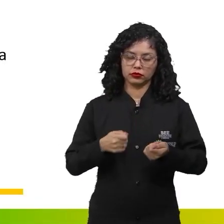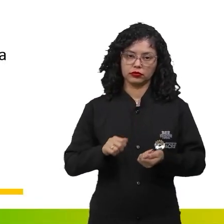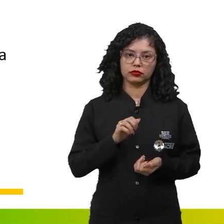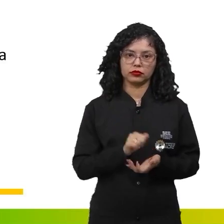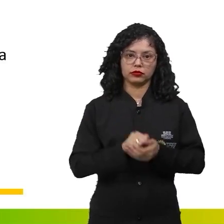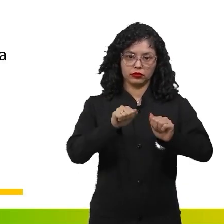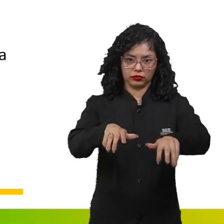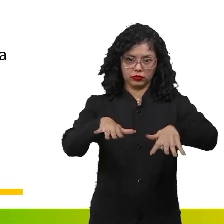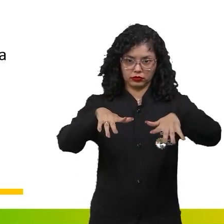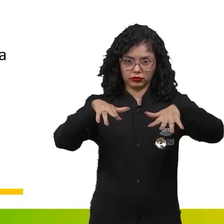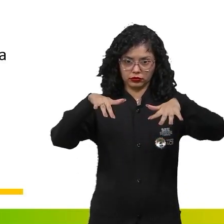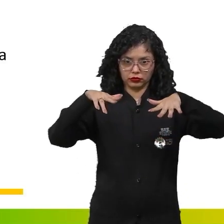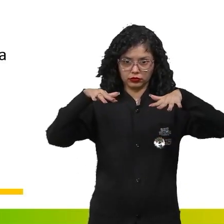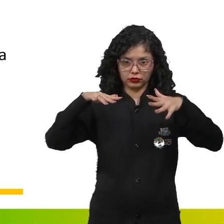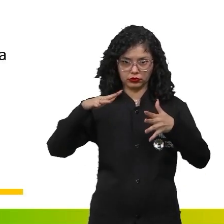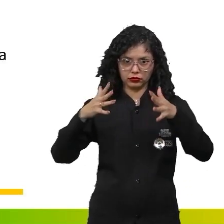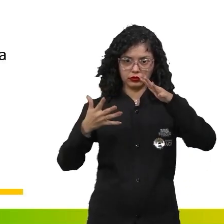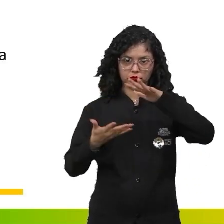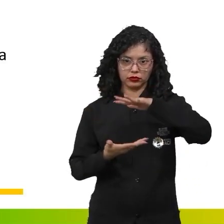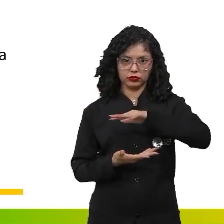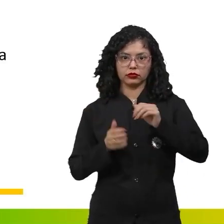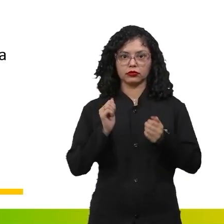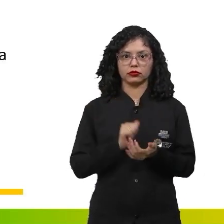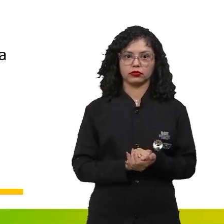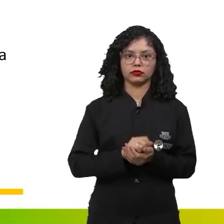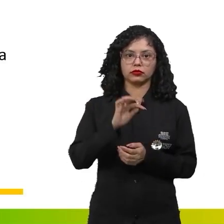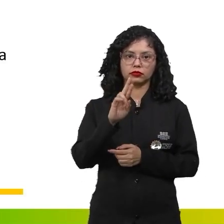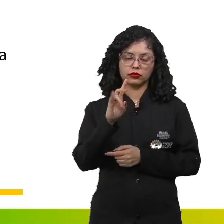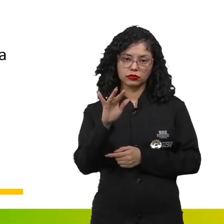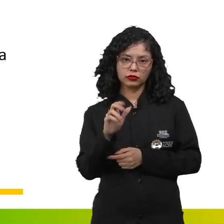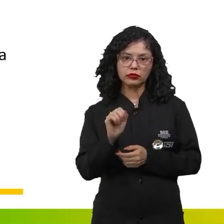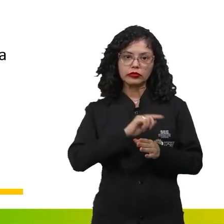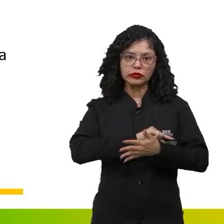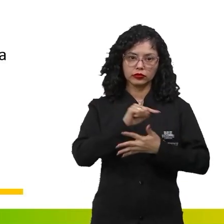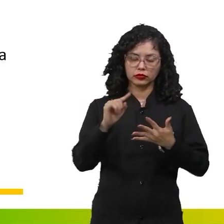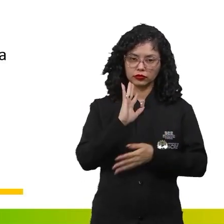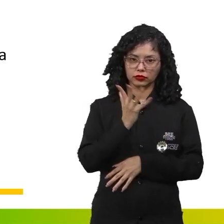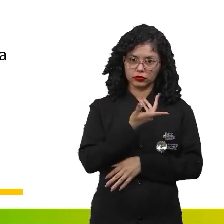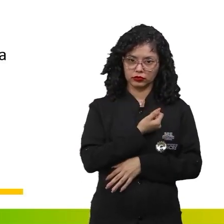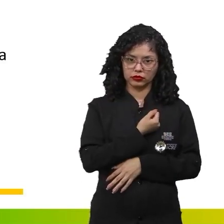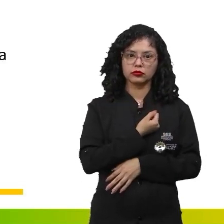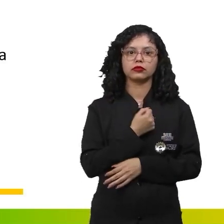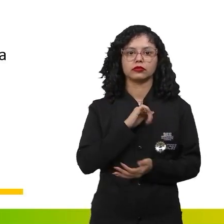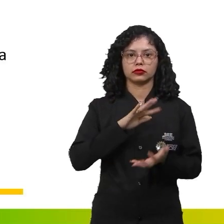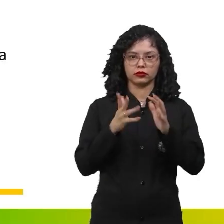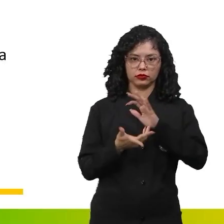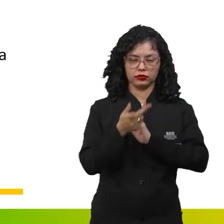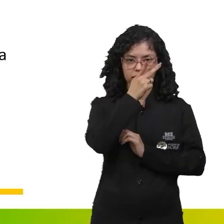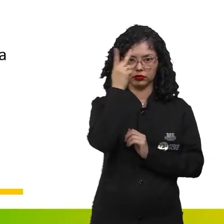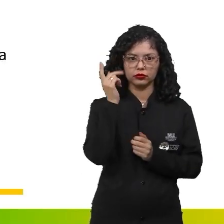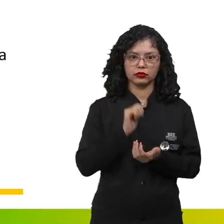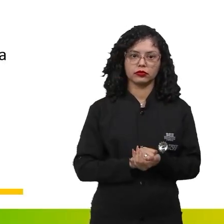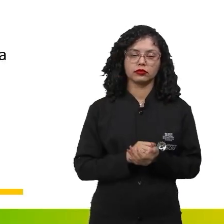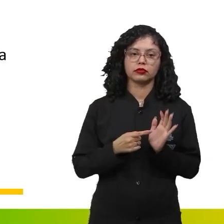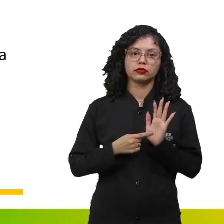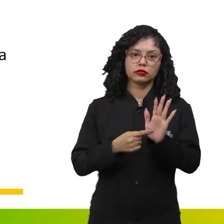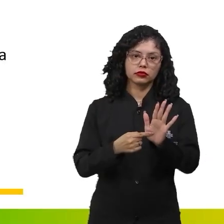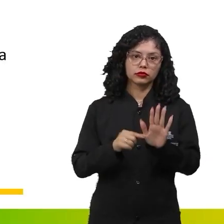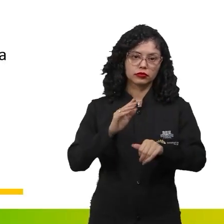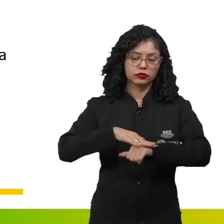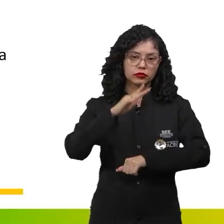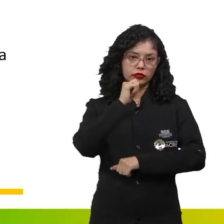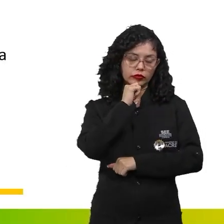controlaram epidemias de poliomielite e sarampo, salvando milhões de vidas globalmente. Elas representam um